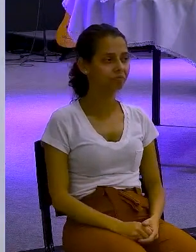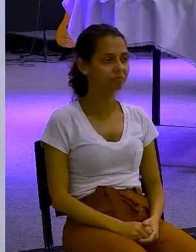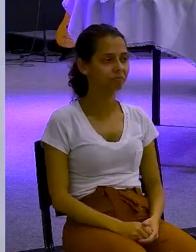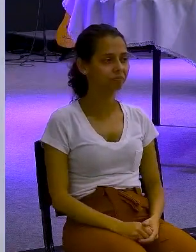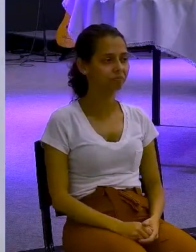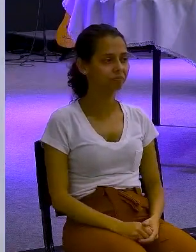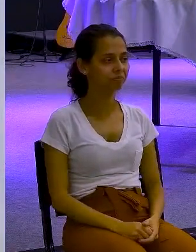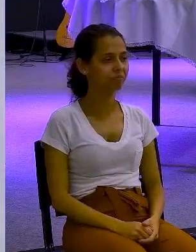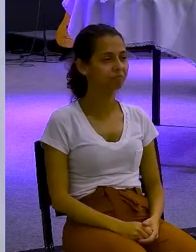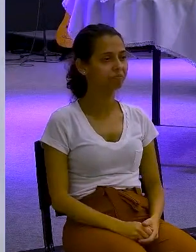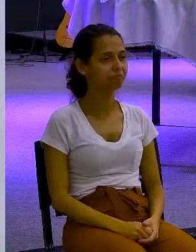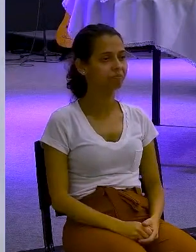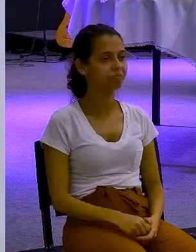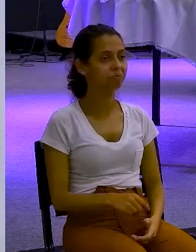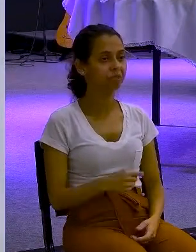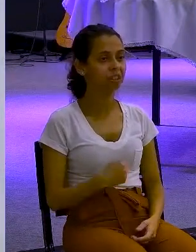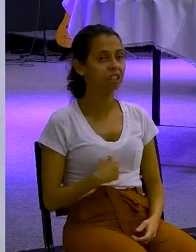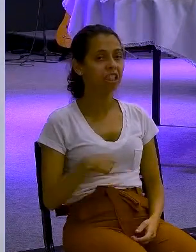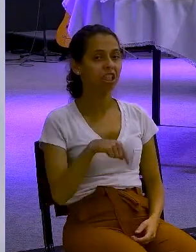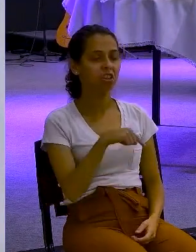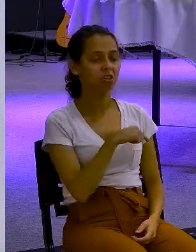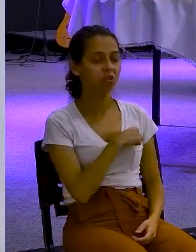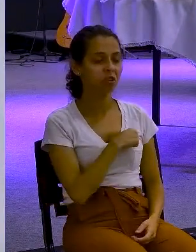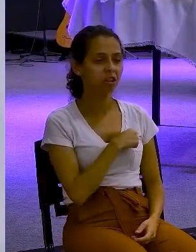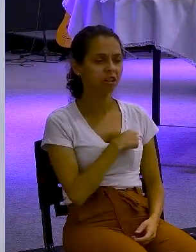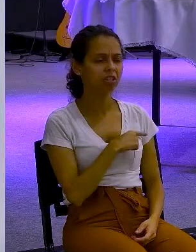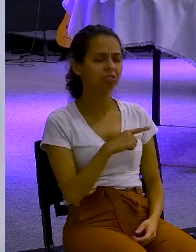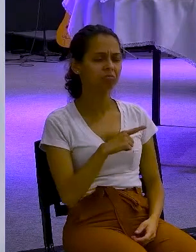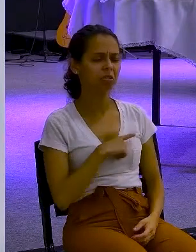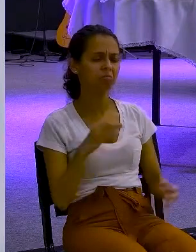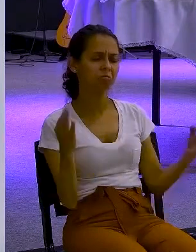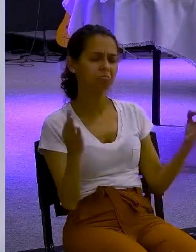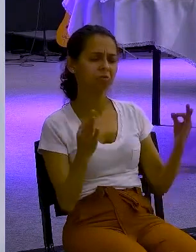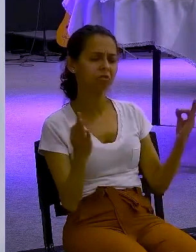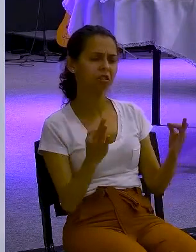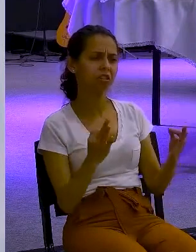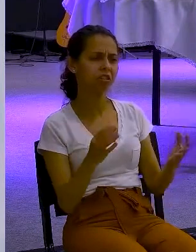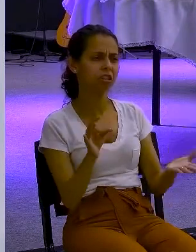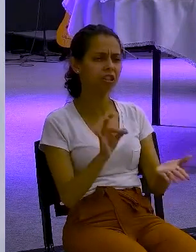Para que nós tenhamos plena certeza da verdade.